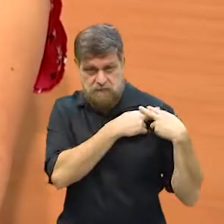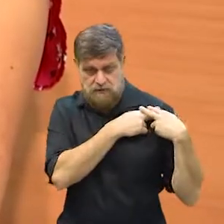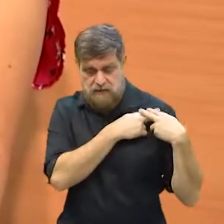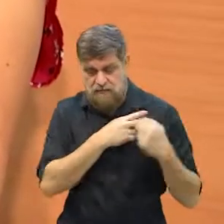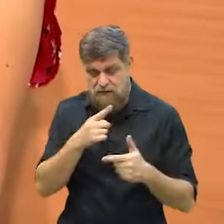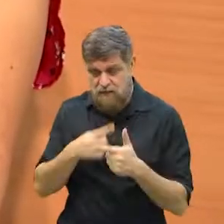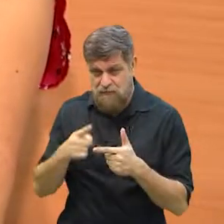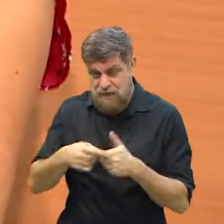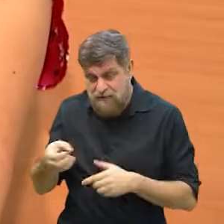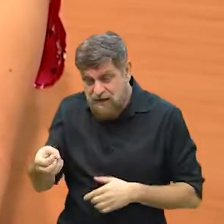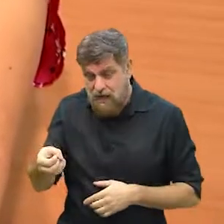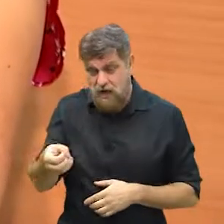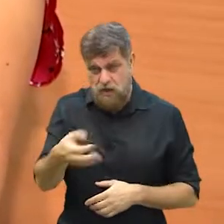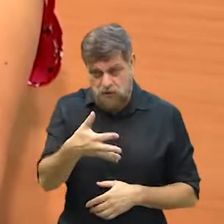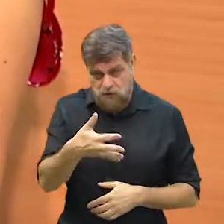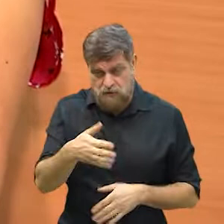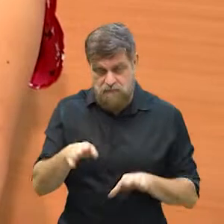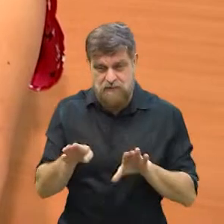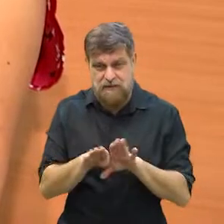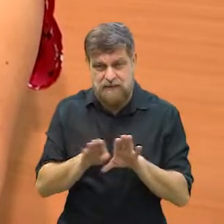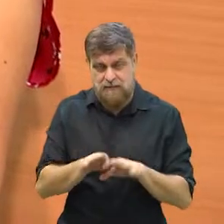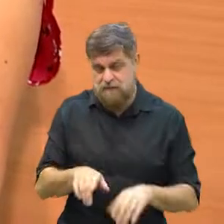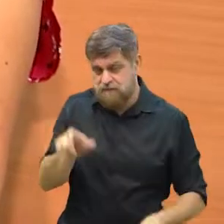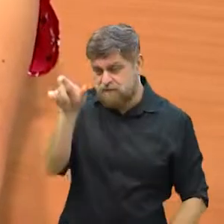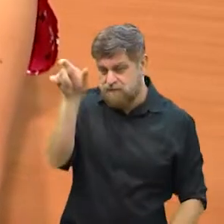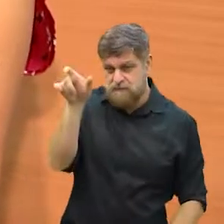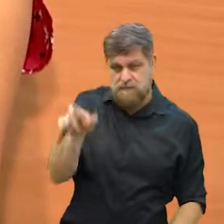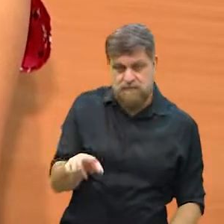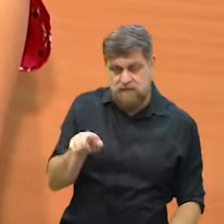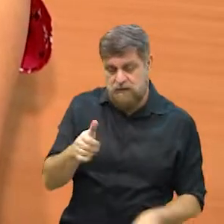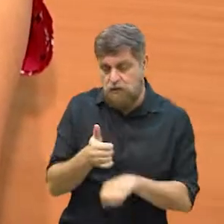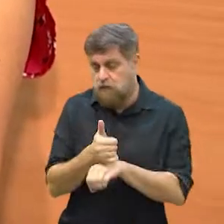de uma situação completamente nova, numa situação em que